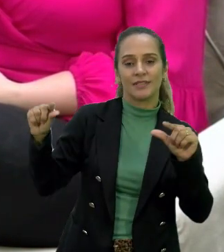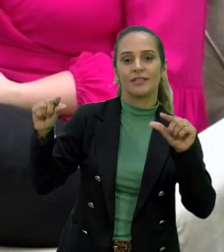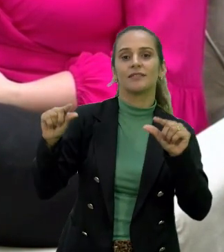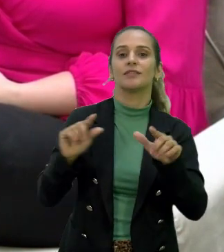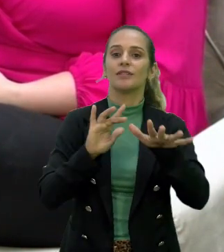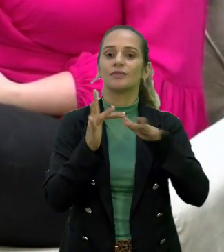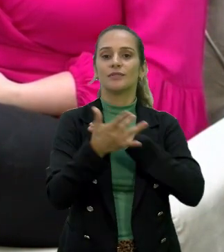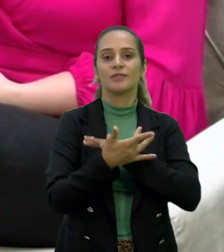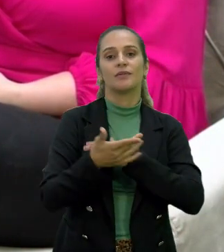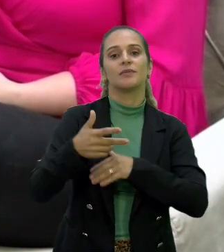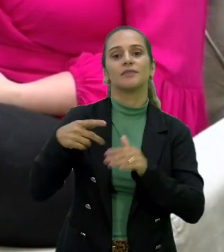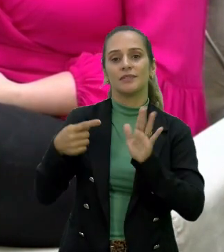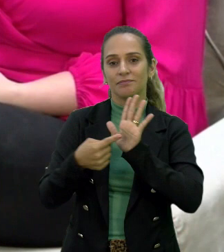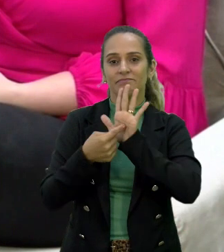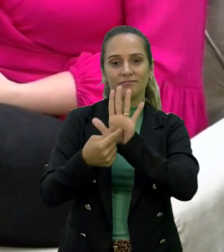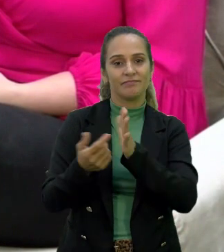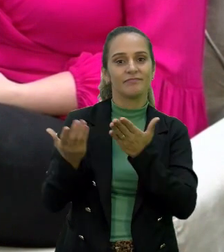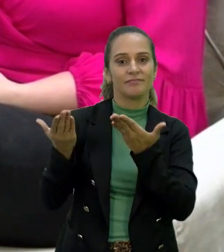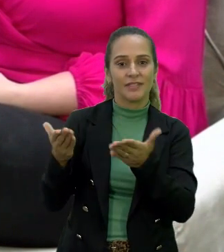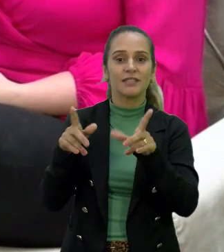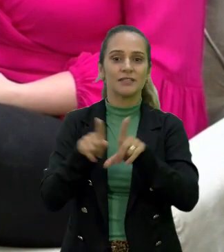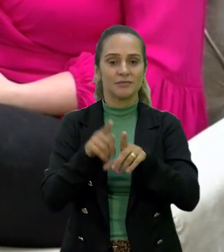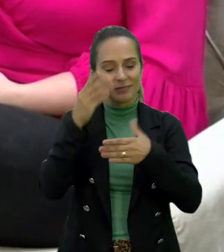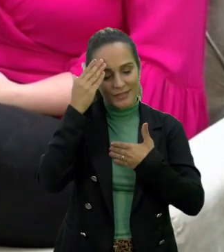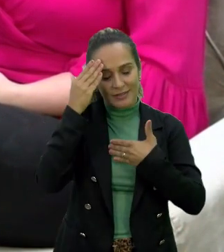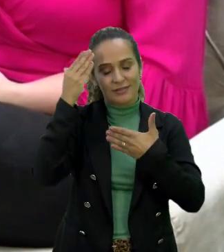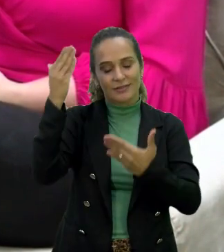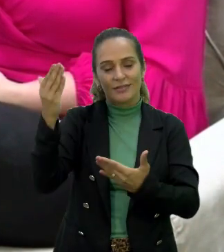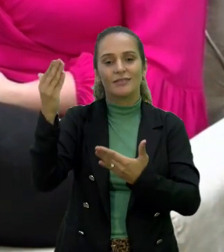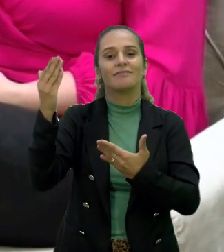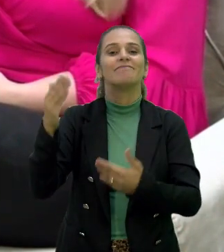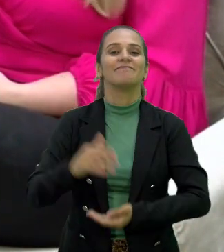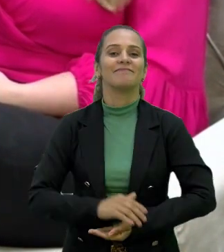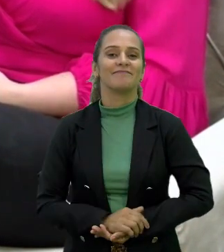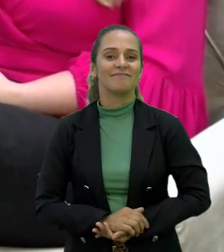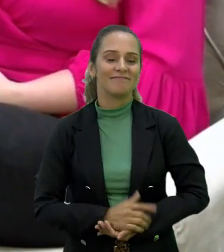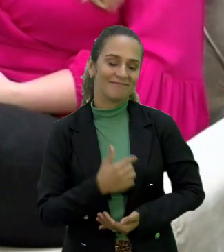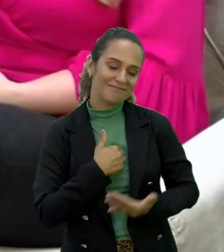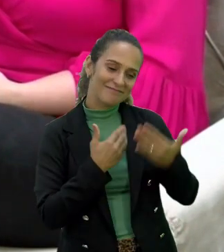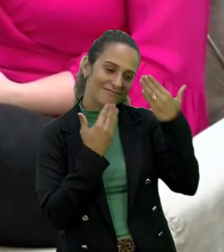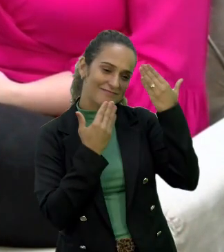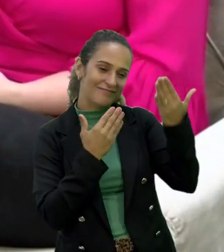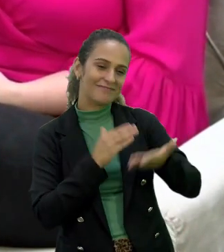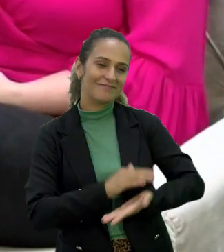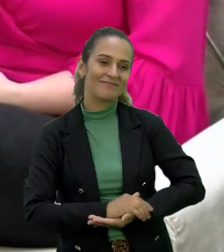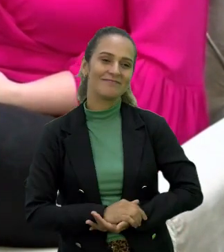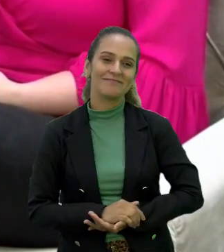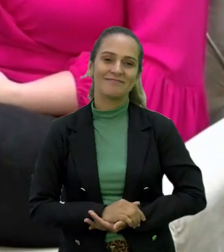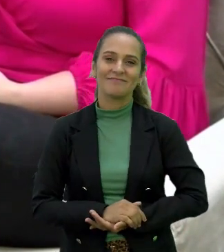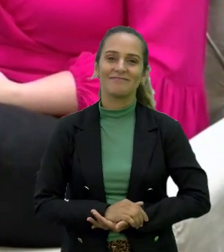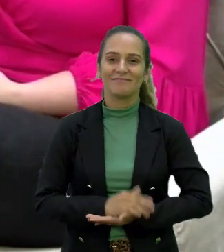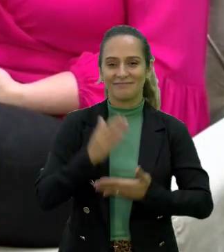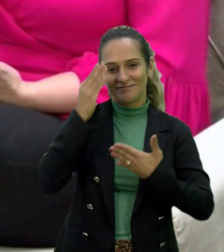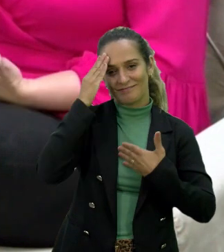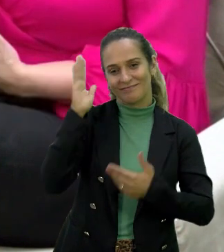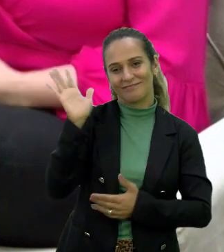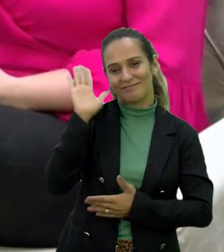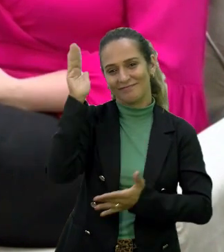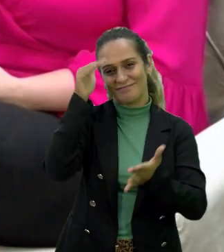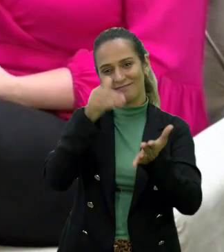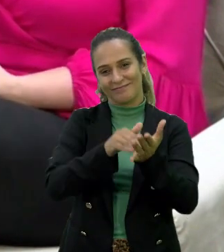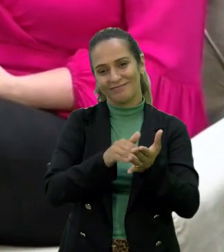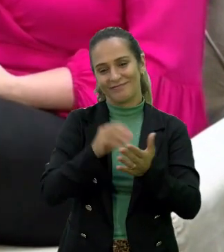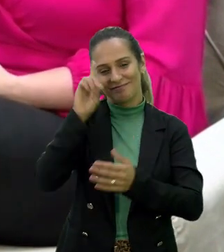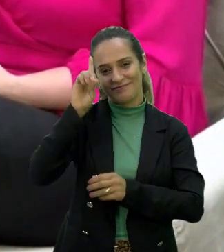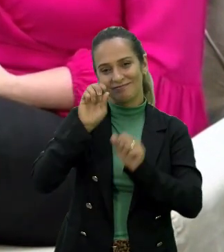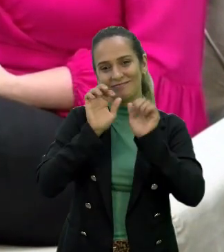dela que você pode acompanhar e eu agradeço imensamente deputada Muitíssimo obrigado Eu que agradeço obrigado até o